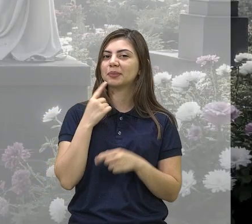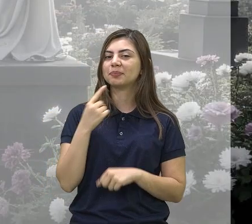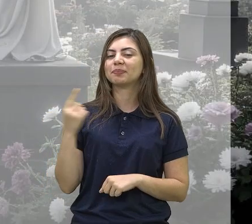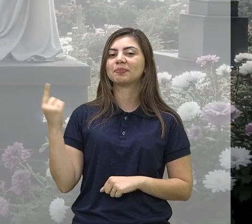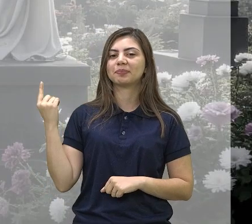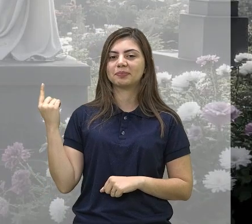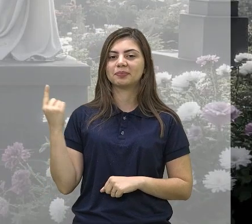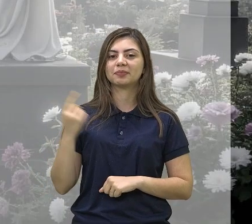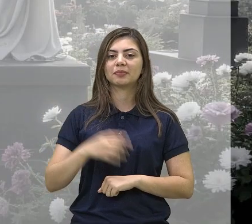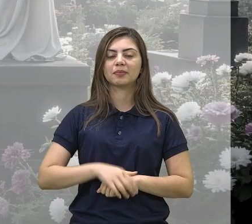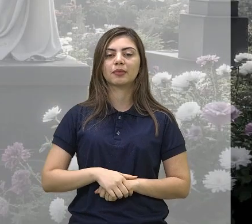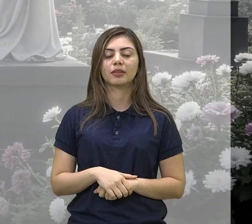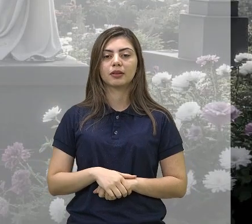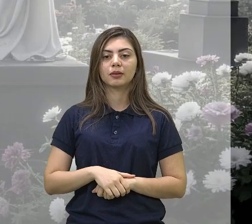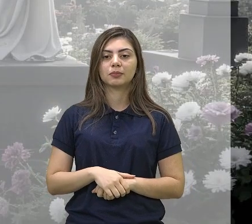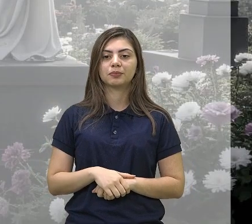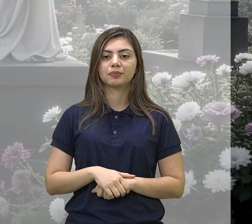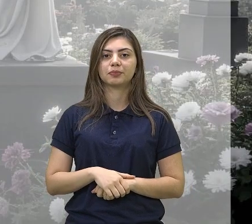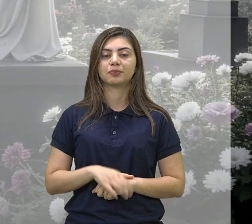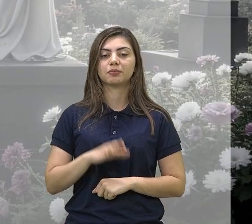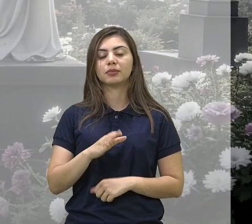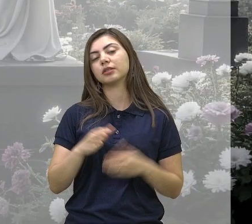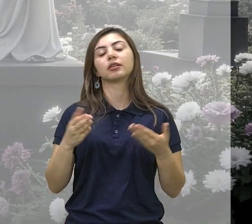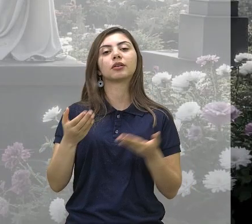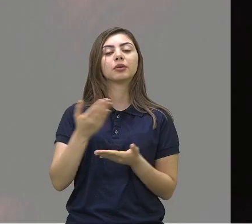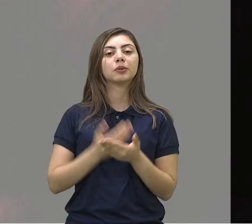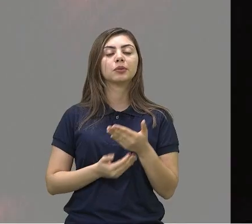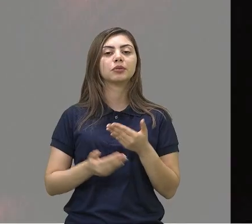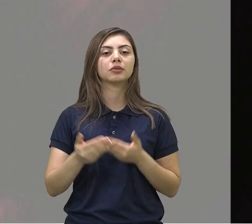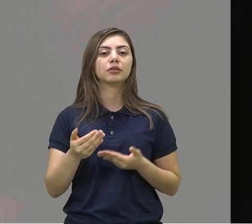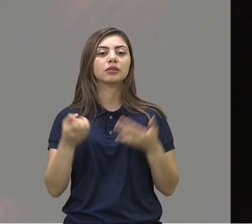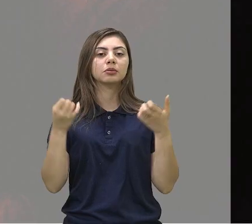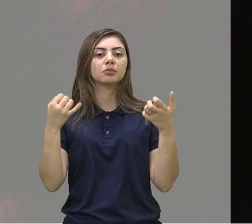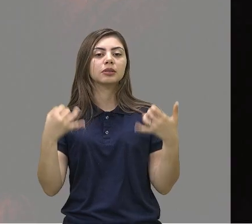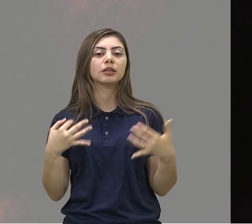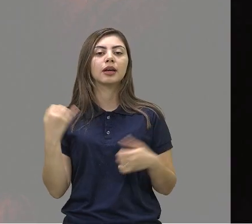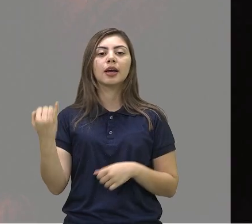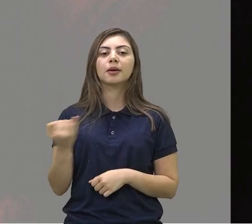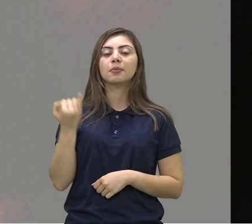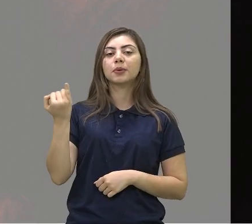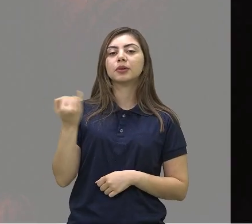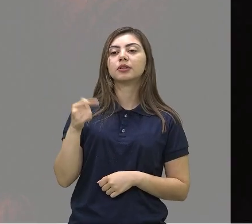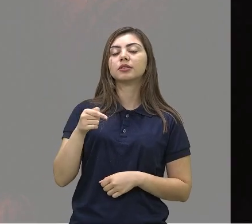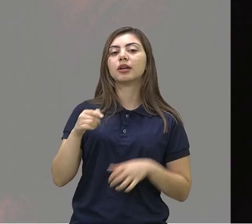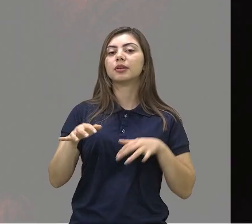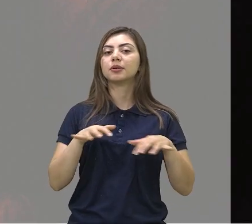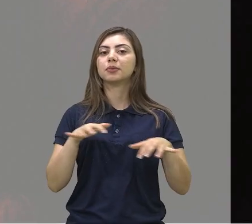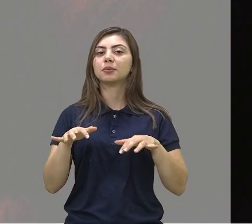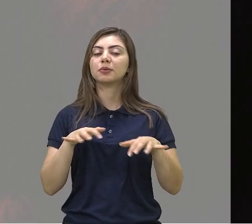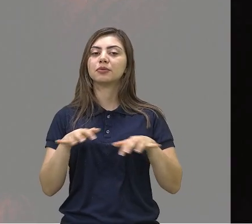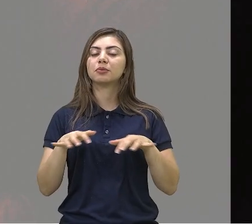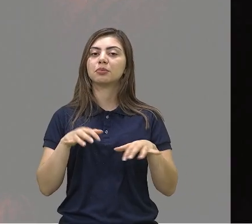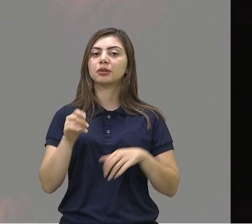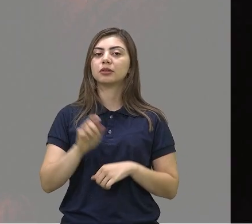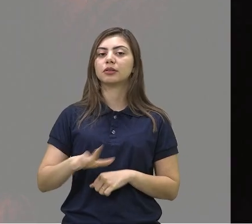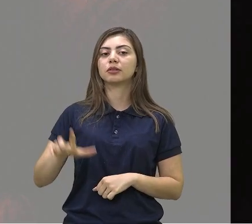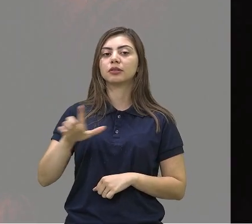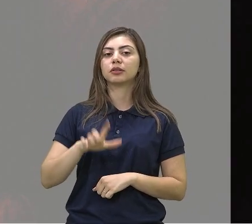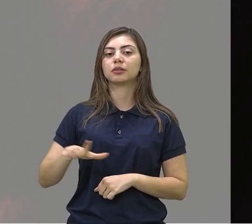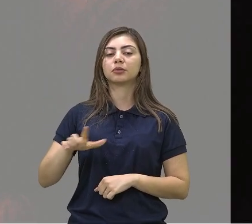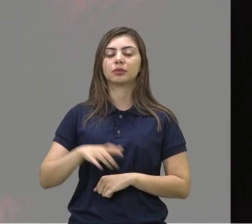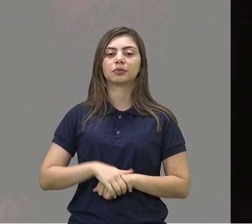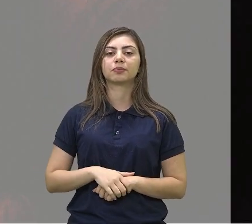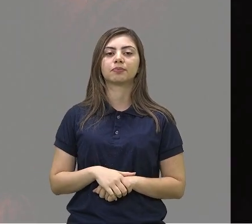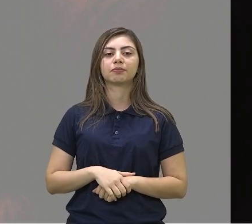bom? Então vamos continuar para a gente ver o que é importante desse movimento, desse momento, né? Então o